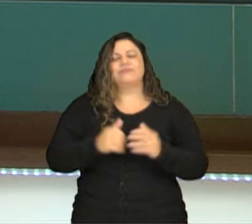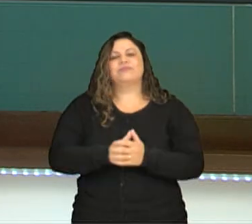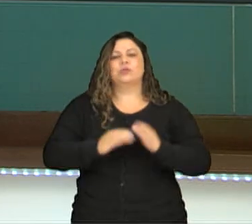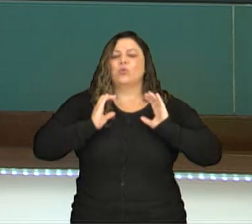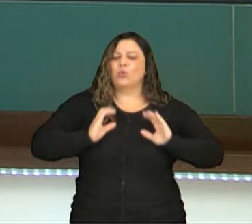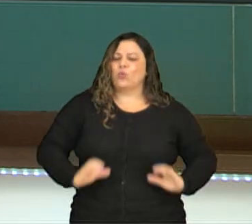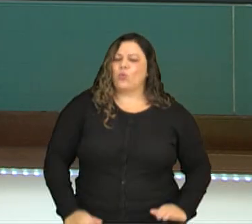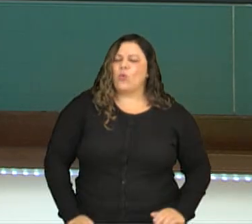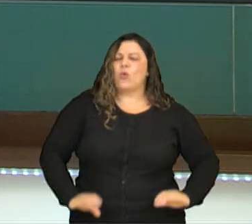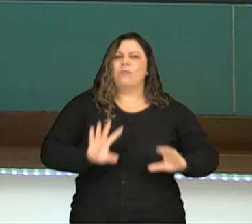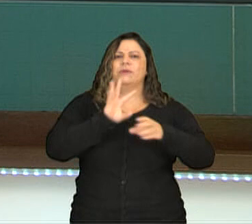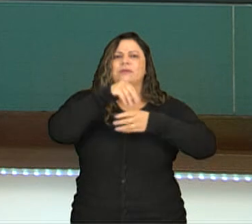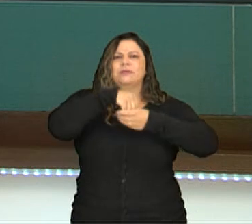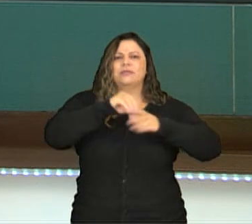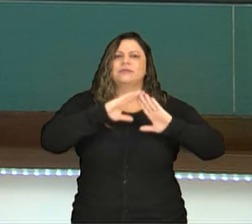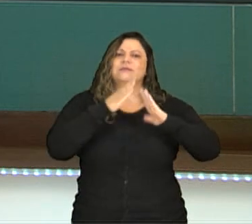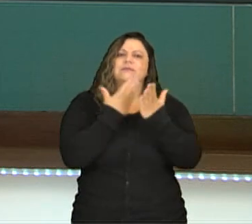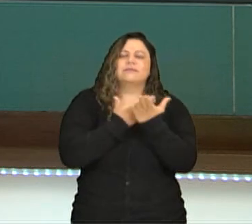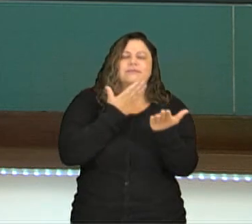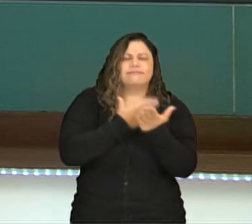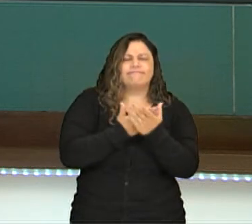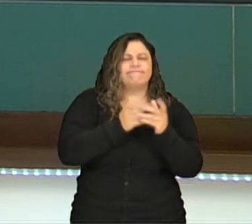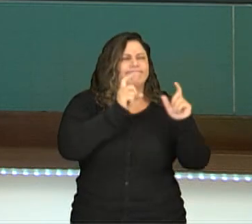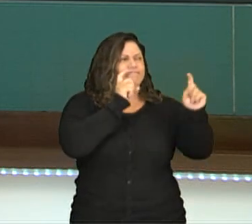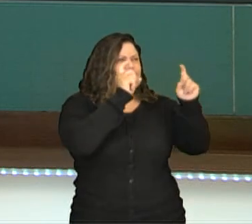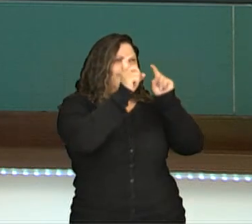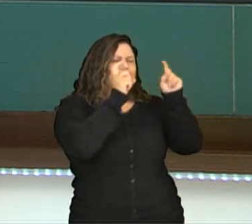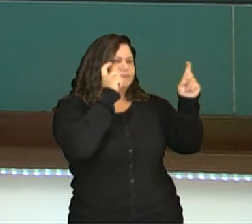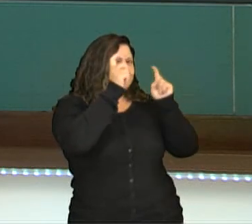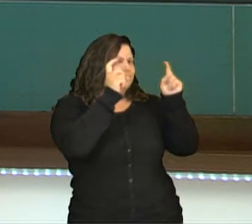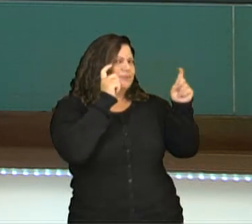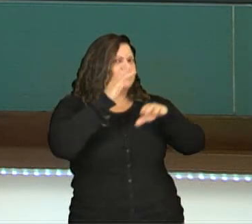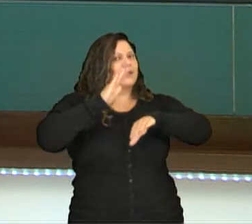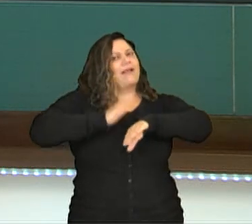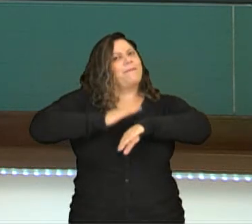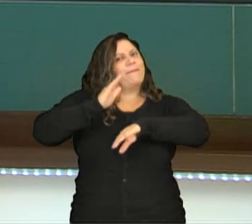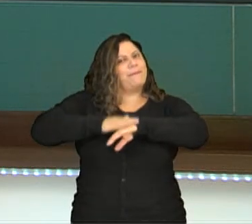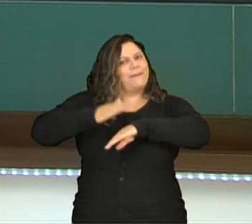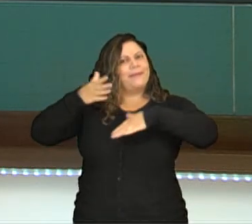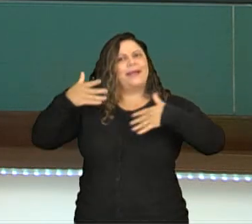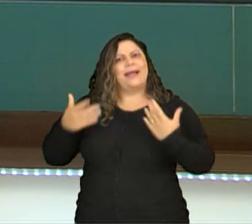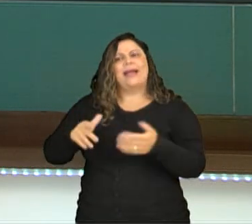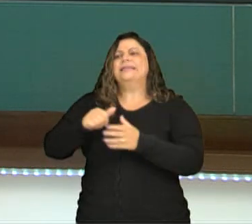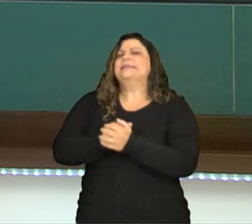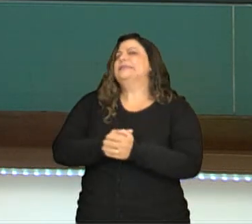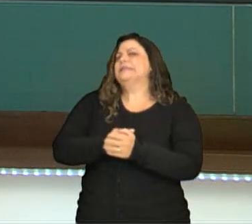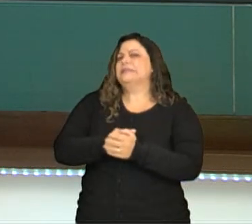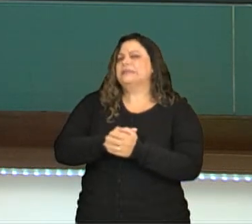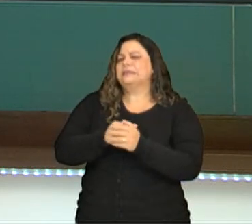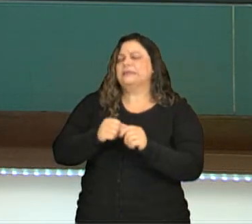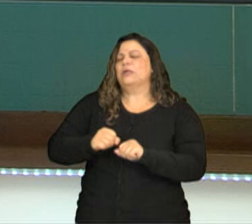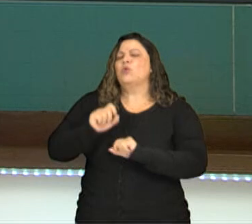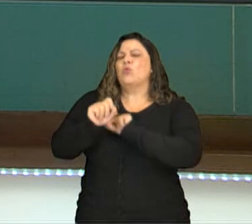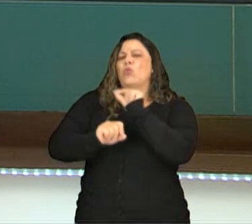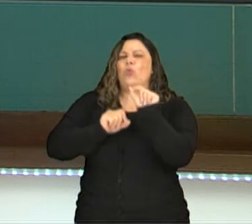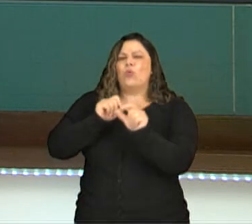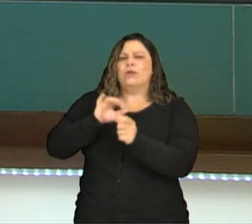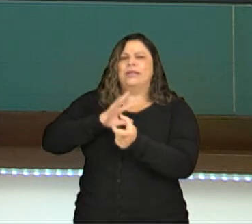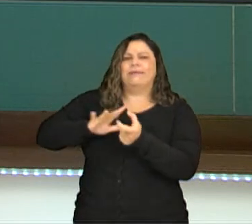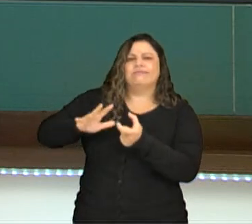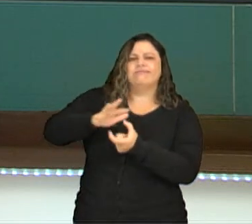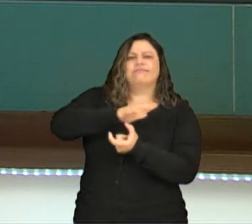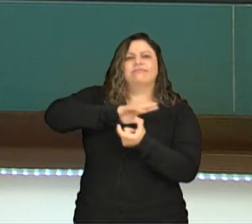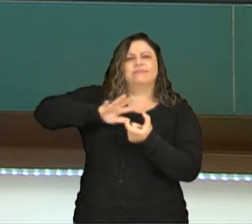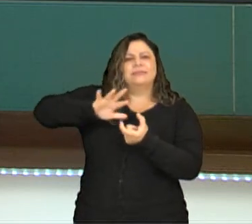né? As pessoas começam a se preocupar um pouco mais com o letramento, com